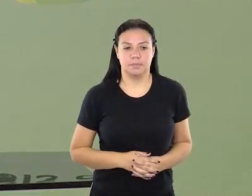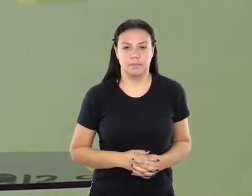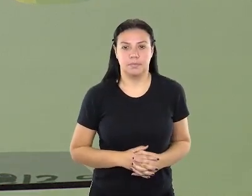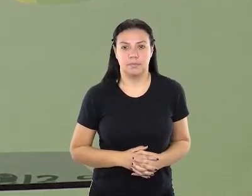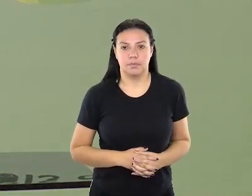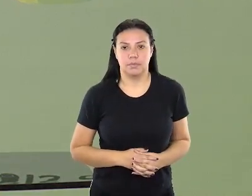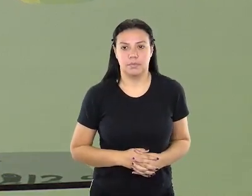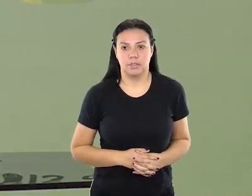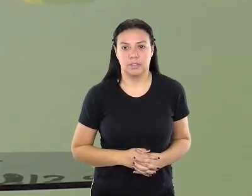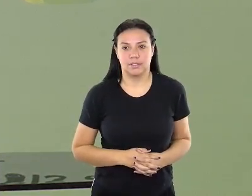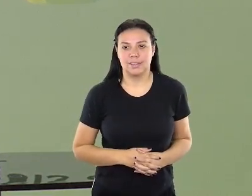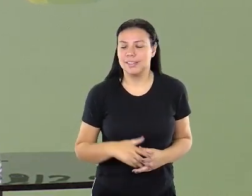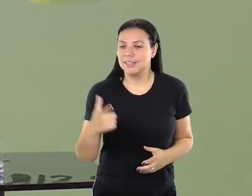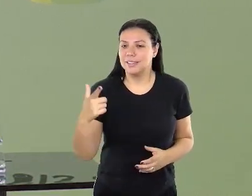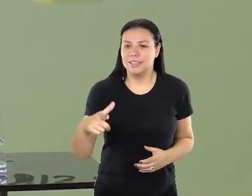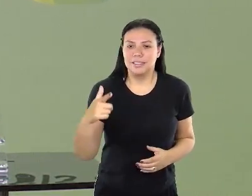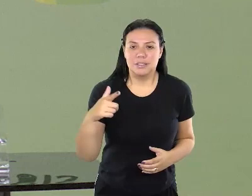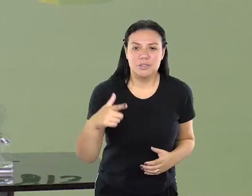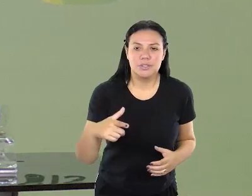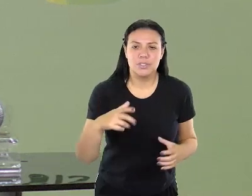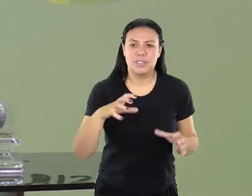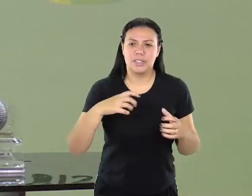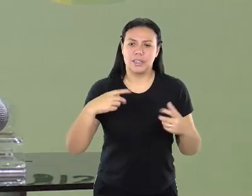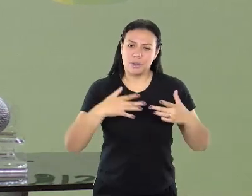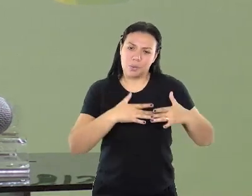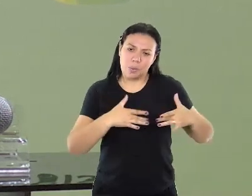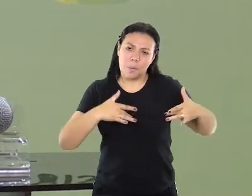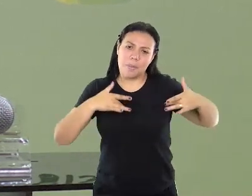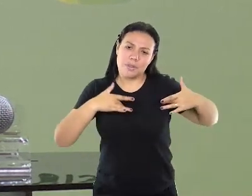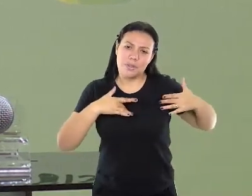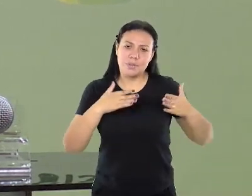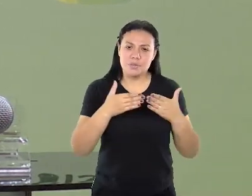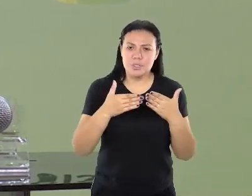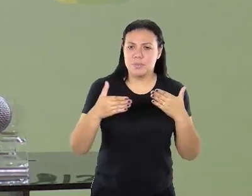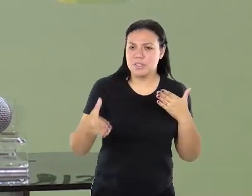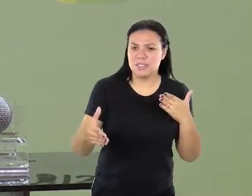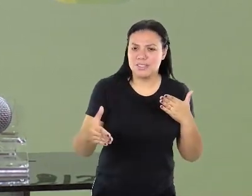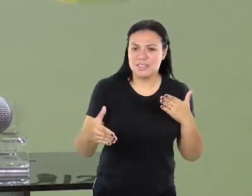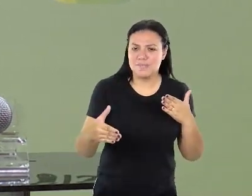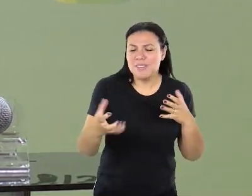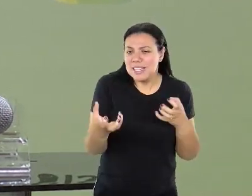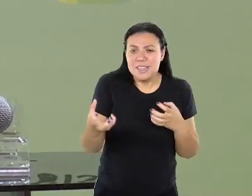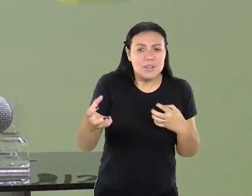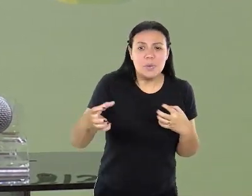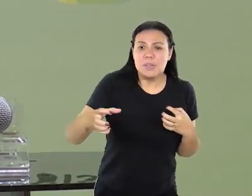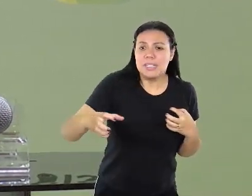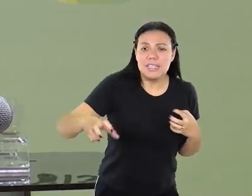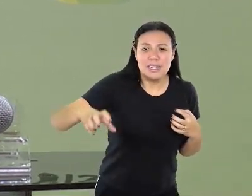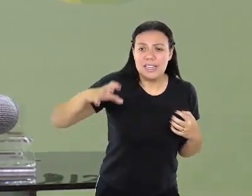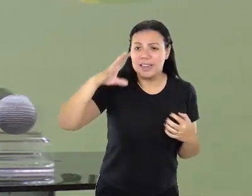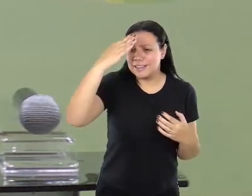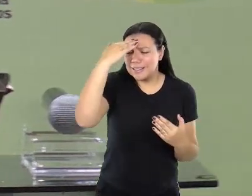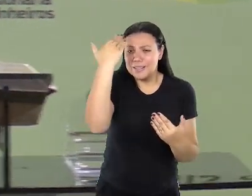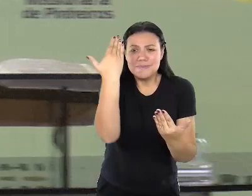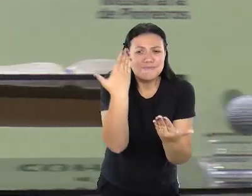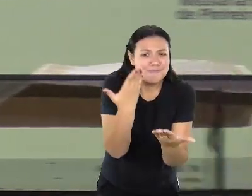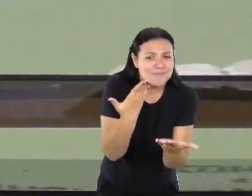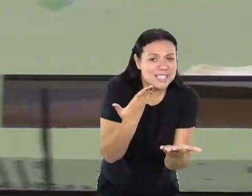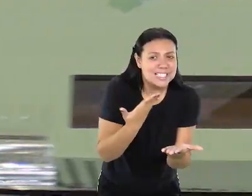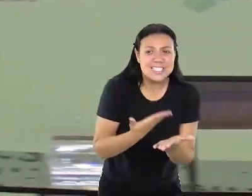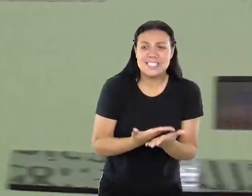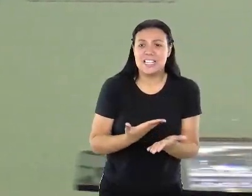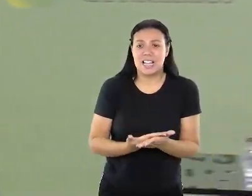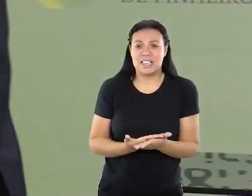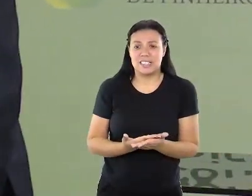mas não tinha compaixão pelos perdidos. Ele não queria a conversão dos ninivitas. É a mesma coisa de nós não queremos que a Argentina